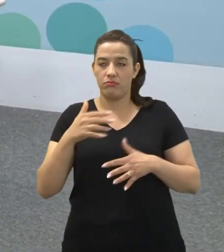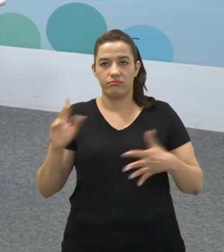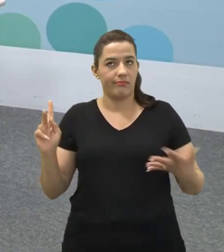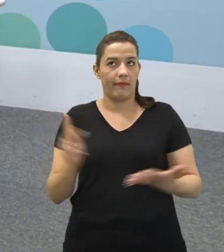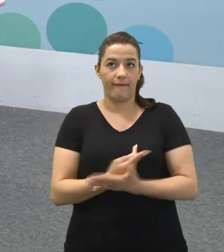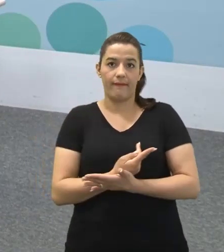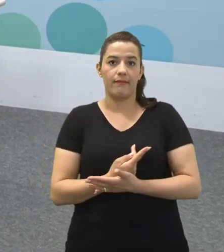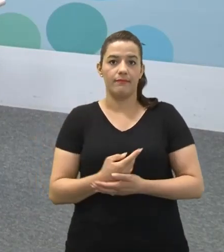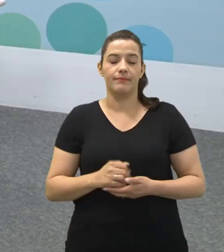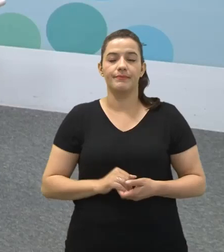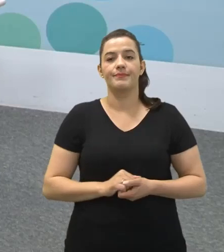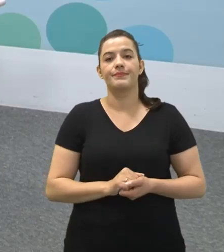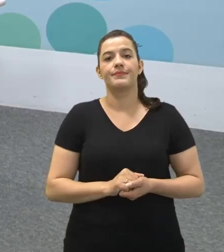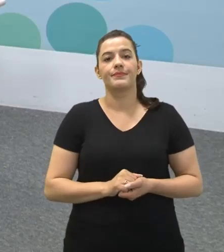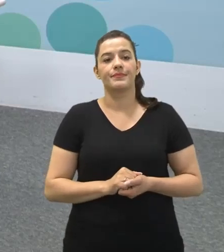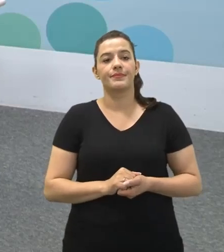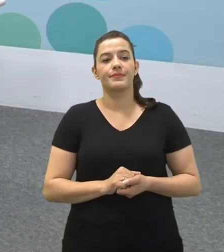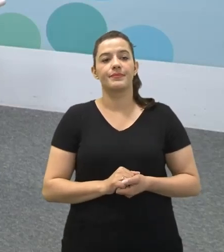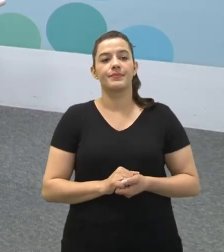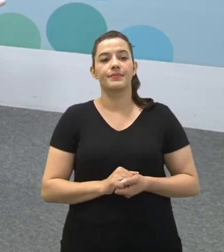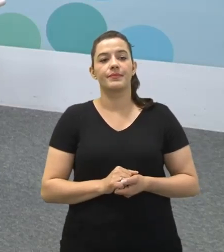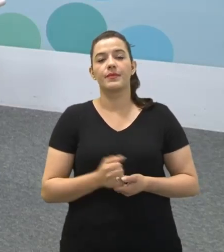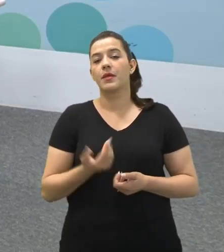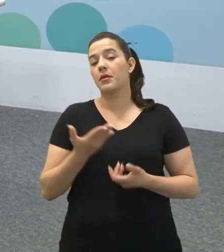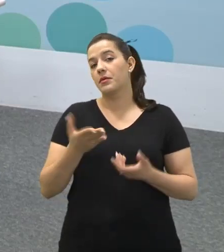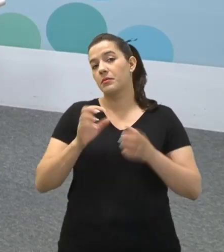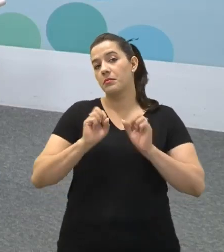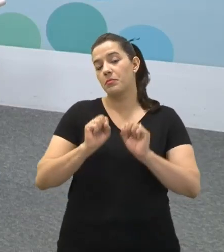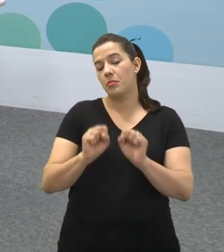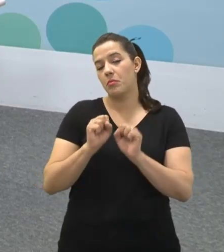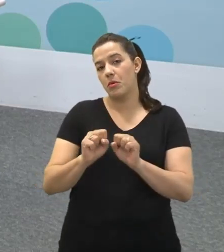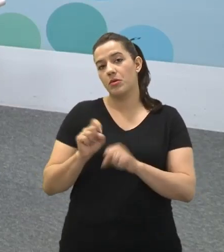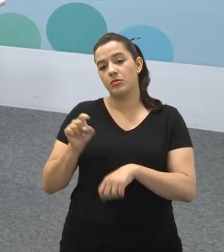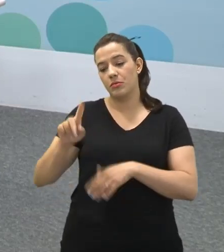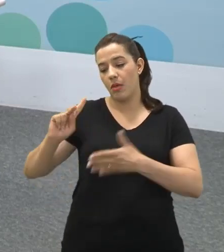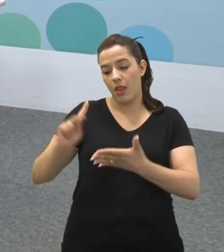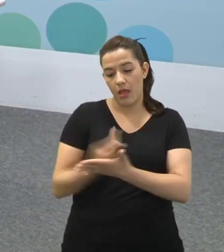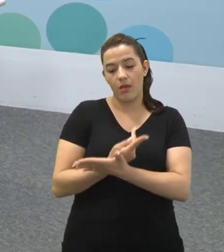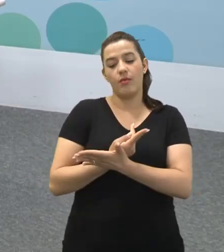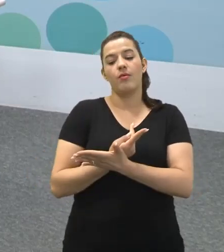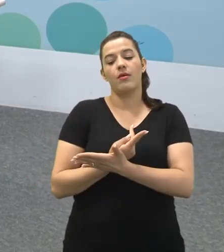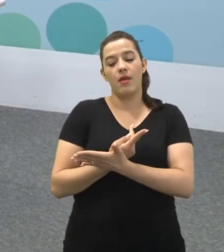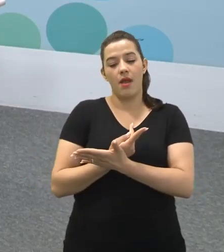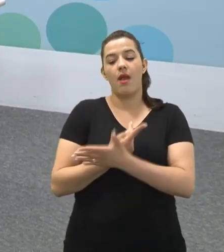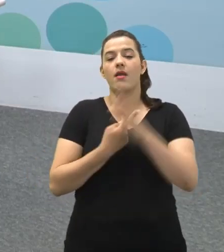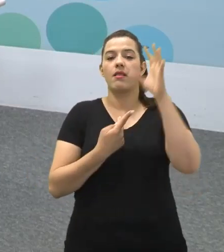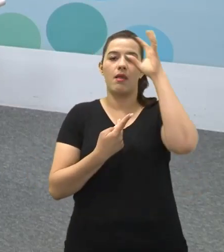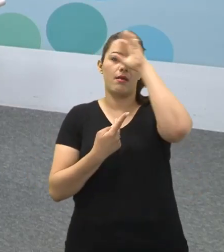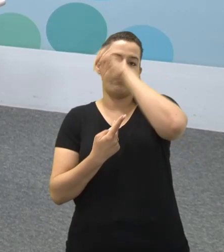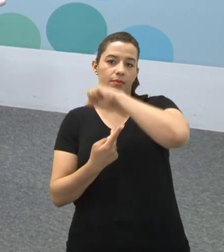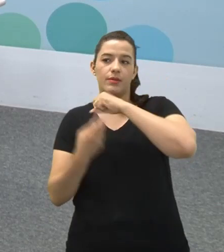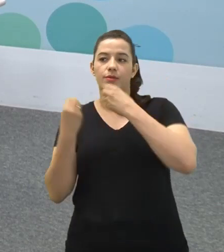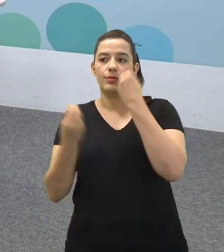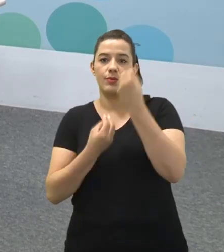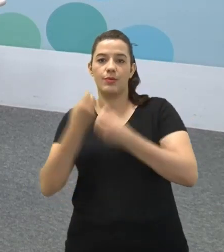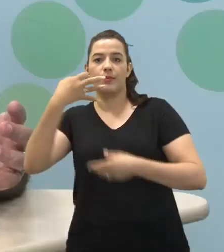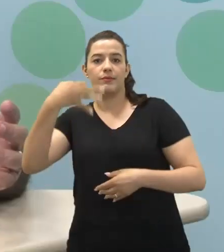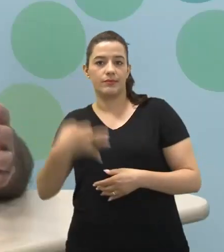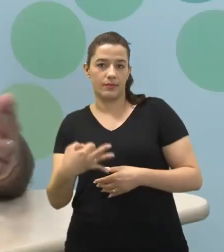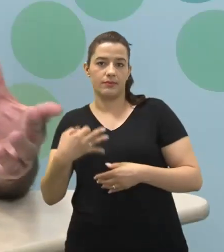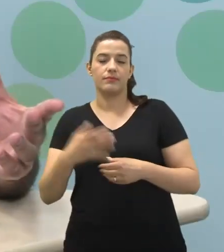R ruim né extremamente rico não é profecia aí é um aprendizado enorme né então